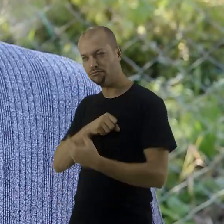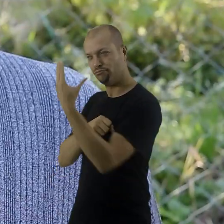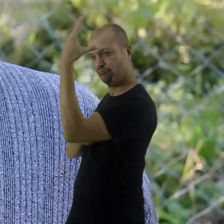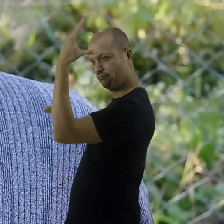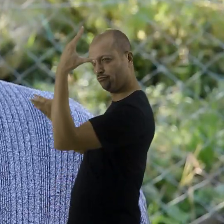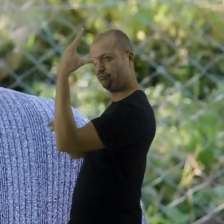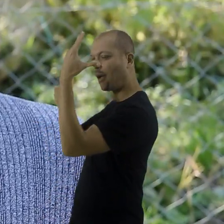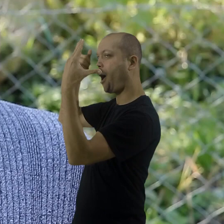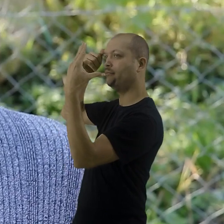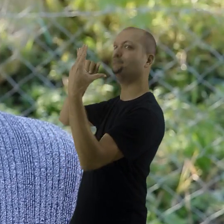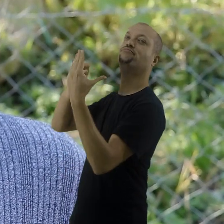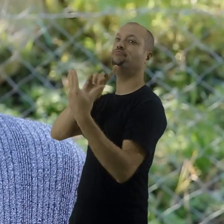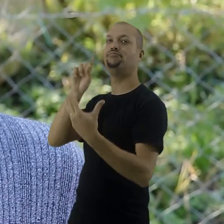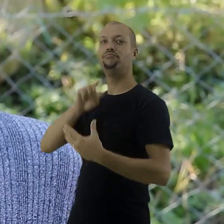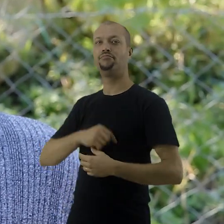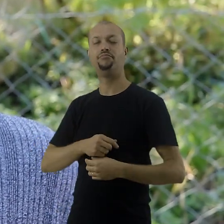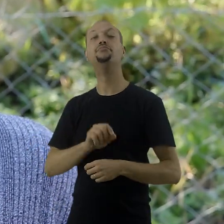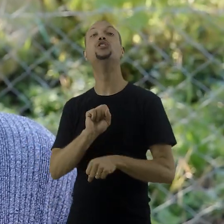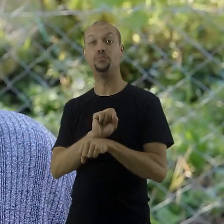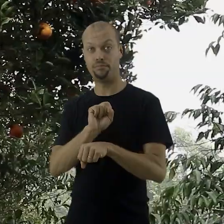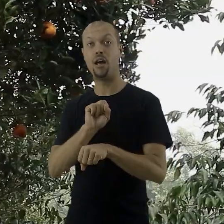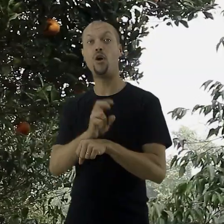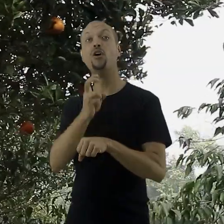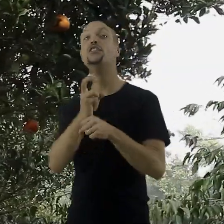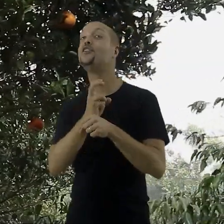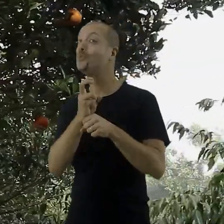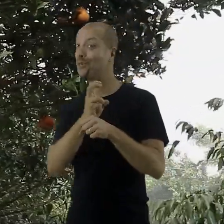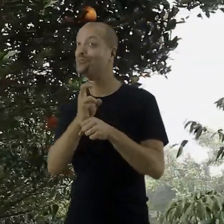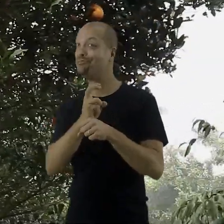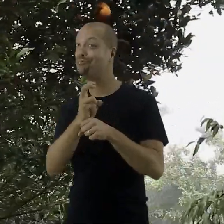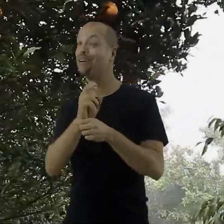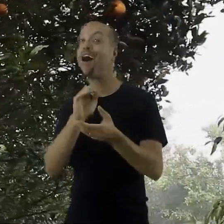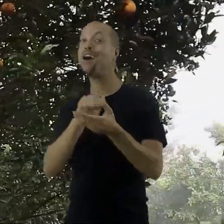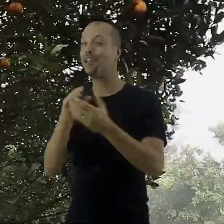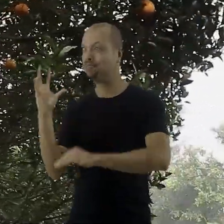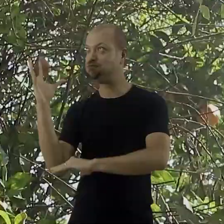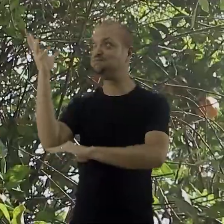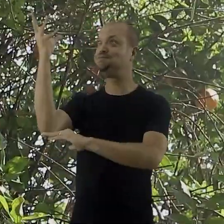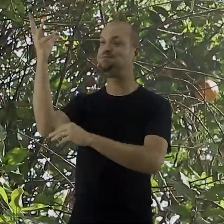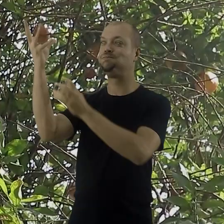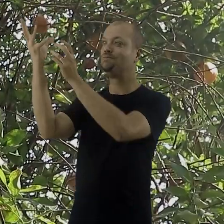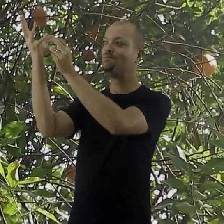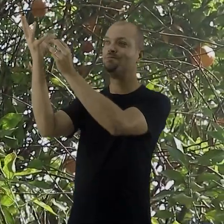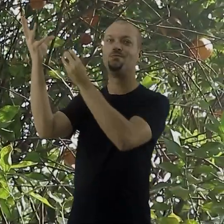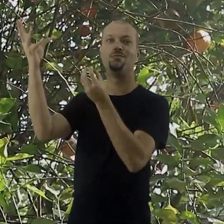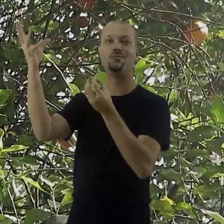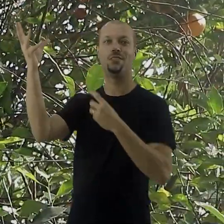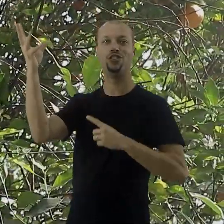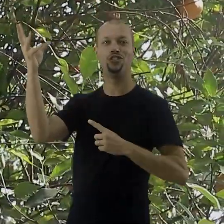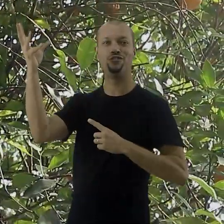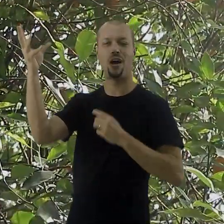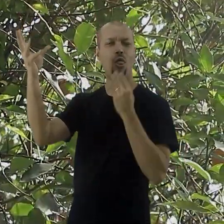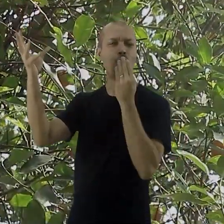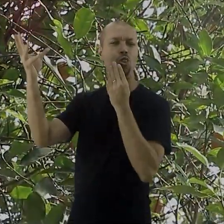de mexerica e esperou mais 5 anos até que a árvore desse seus primeiros frutos e eram os mais doces do